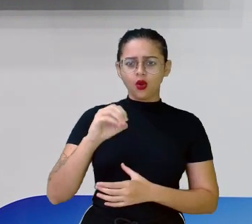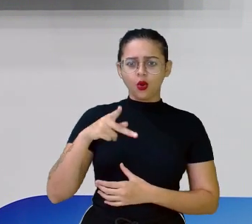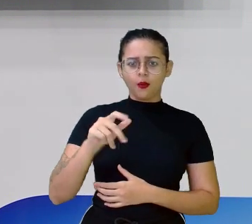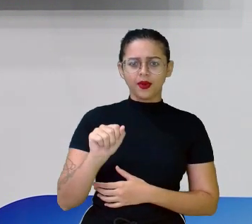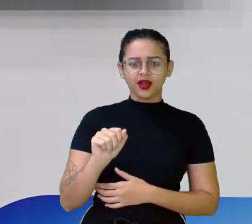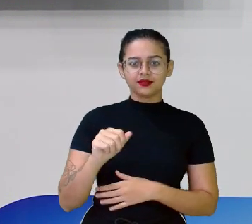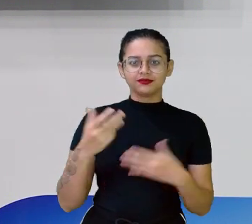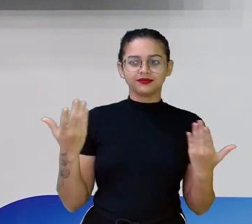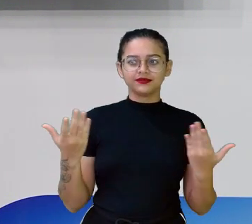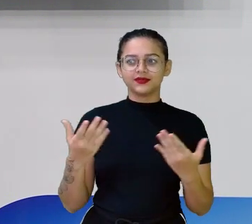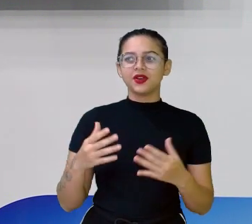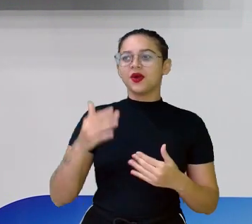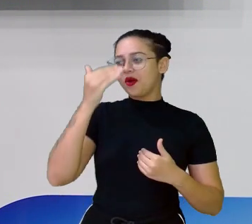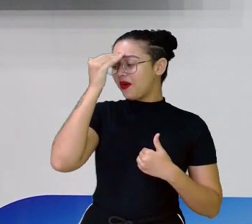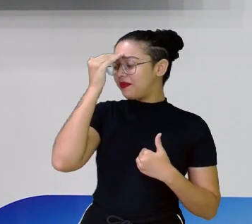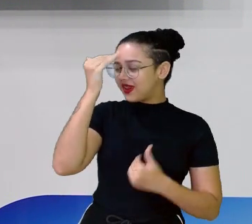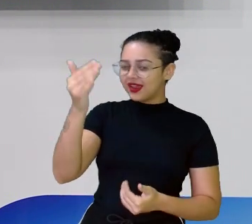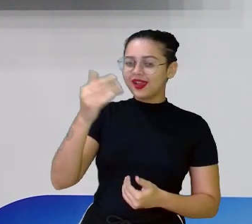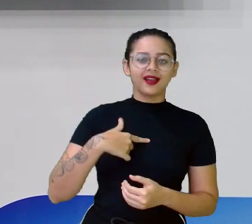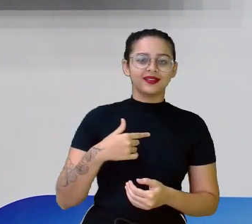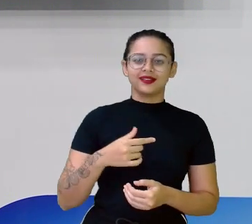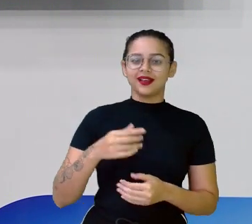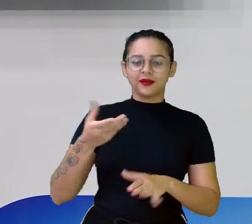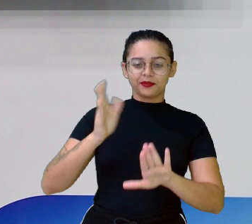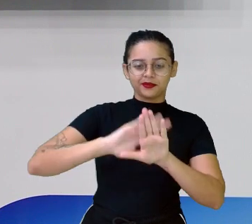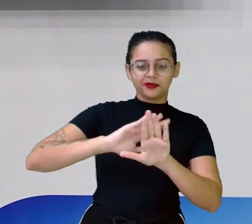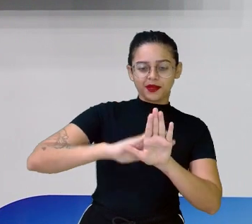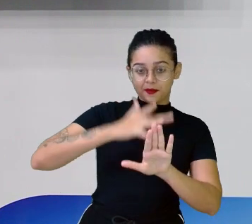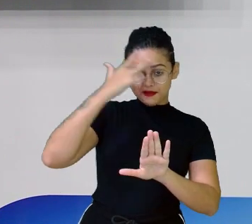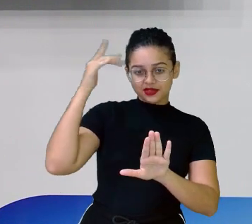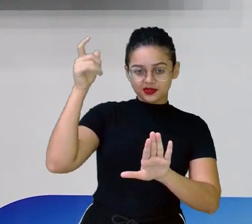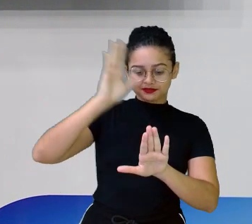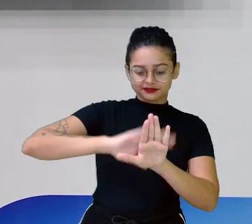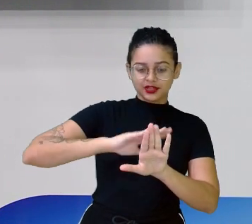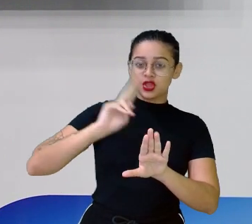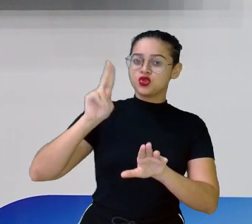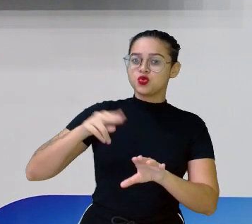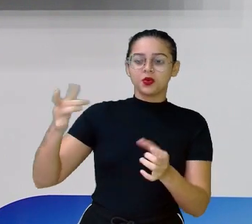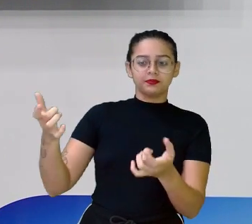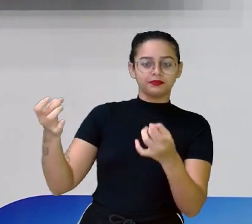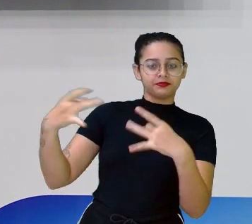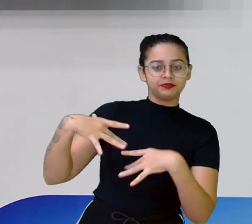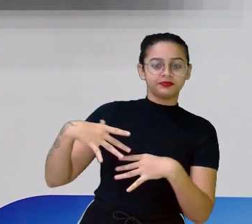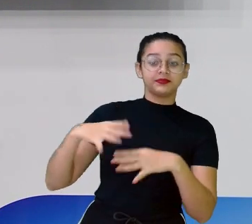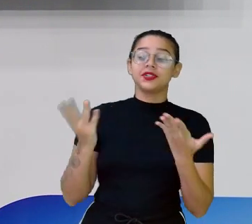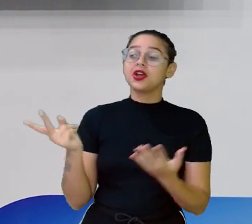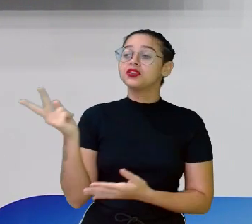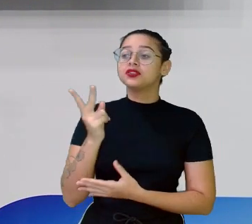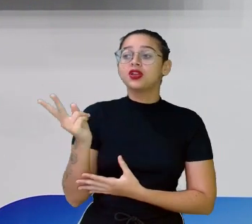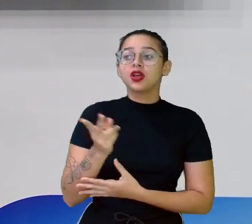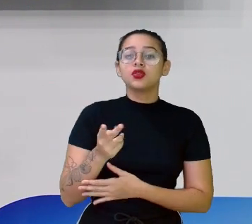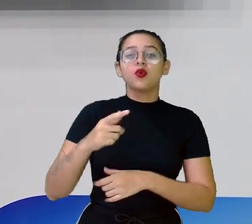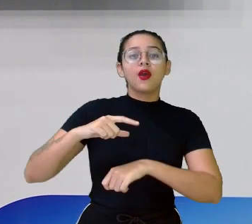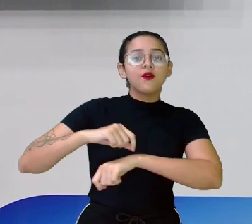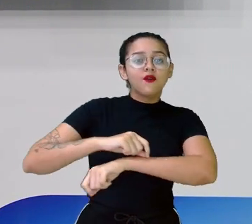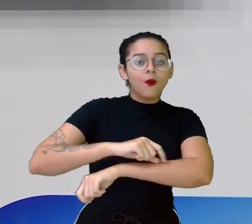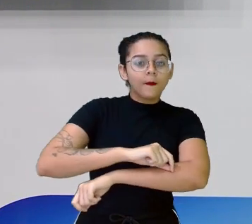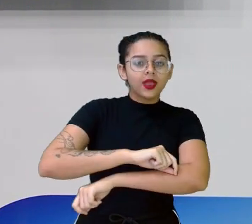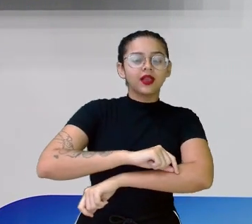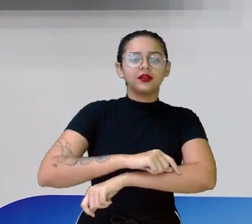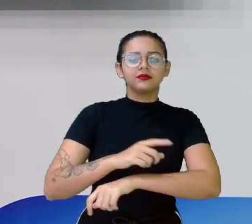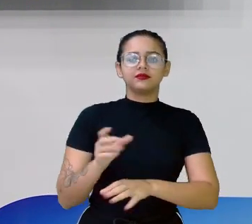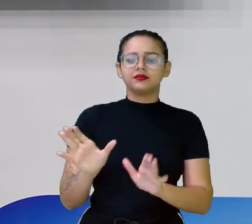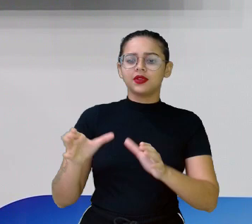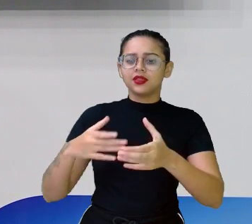essa produção não me abandona. Eu sou meio assim por fora dessas coisas, né? Então, quem sabe essas 2 formigas estavam lá na Copa e